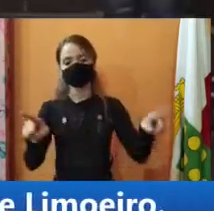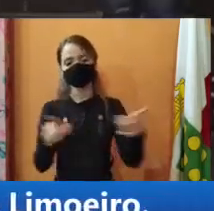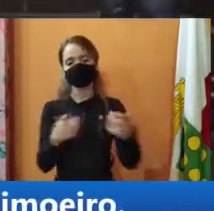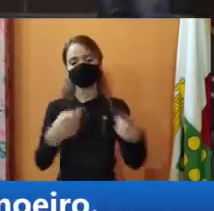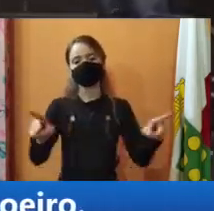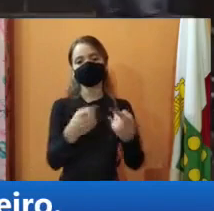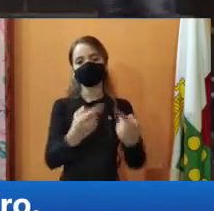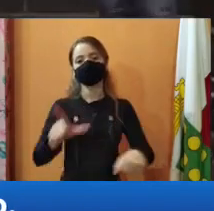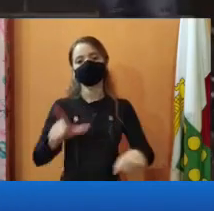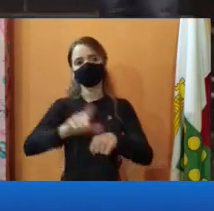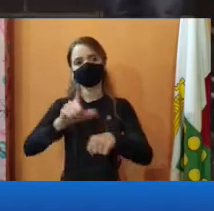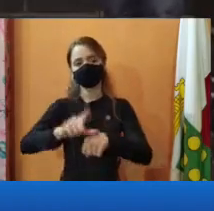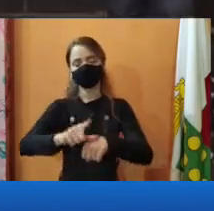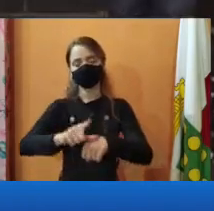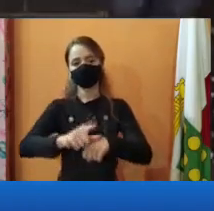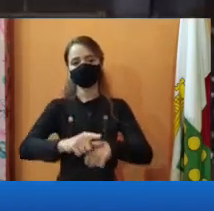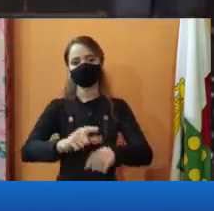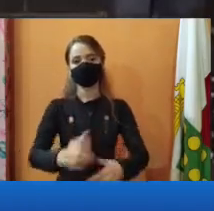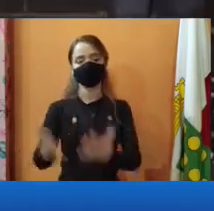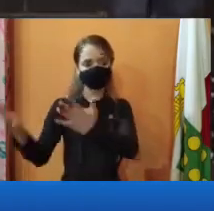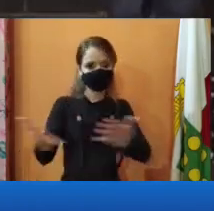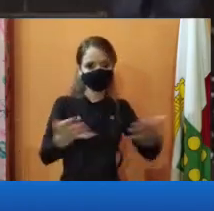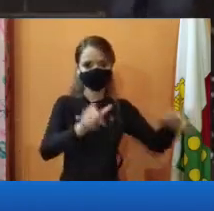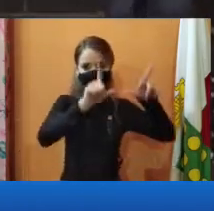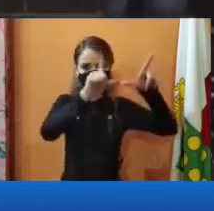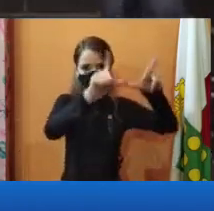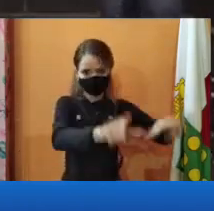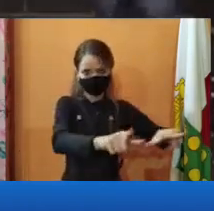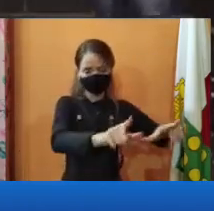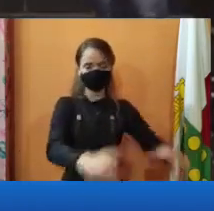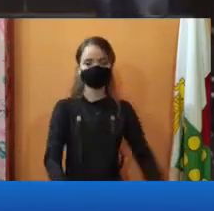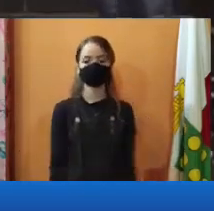Segura o forró. Segura.